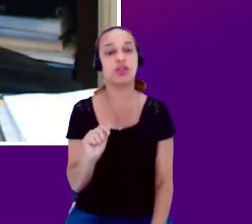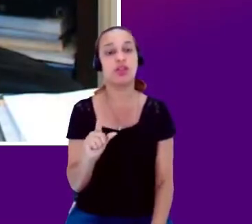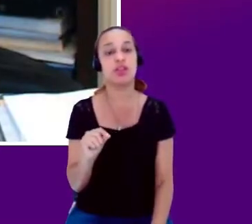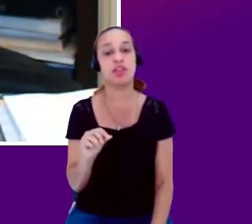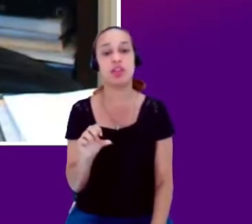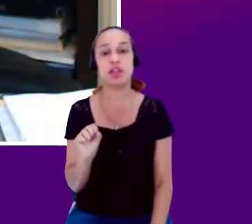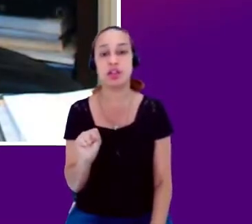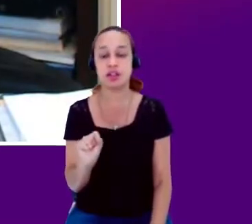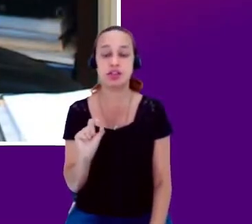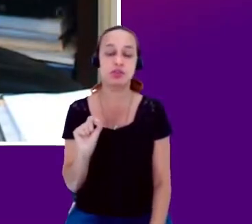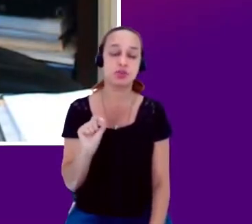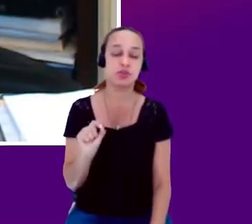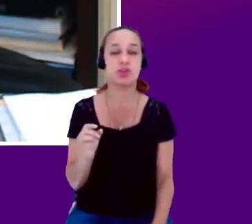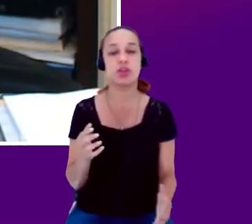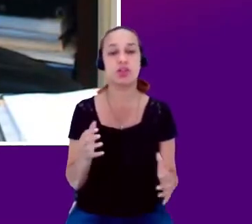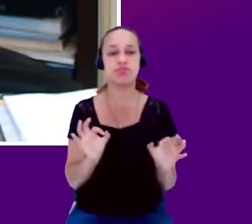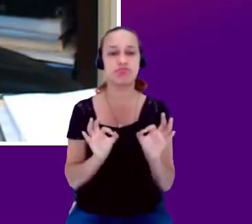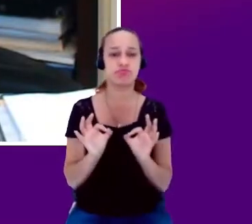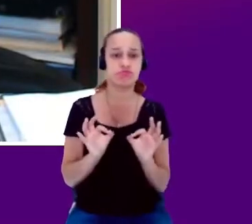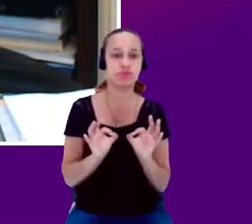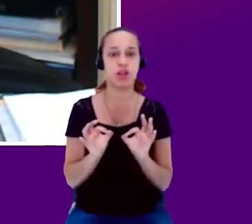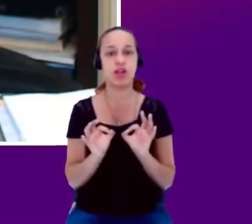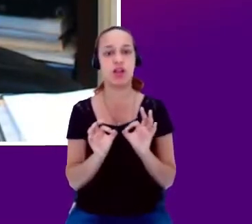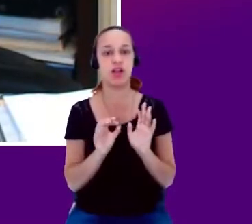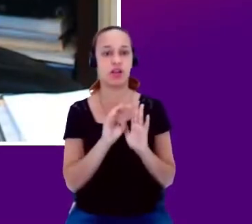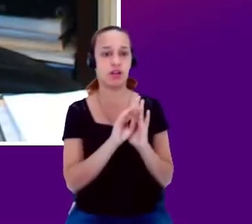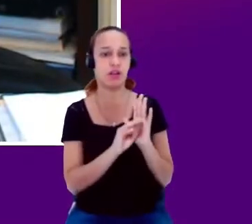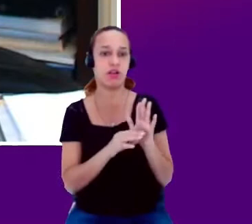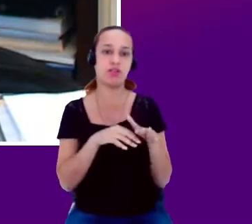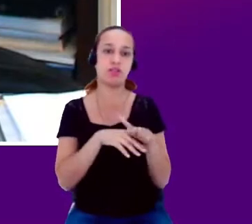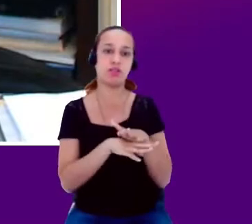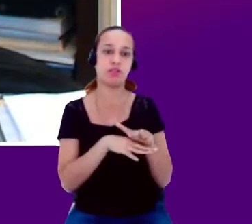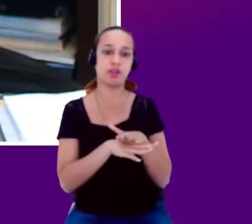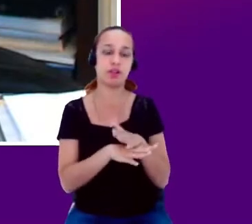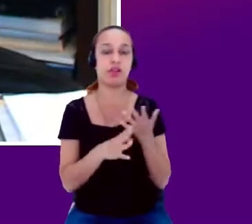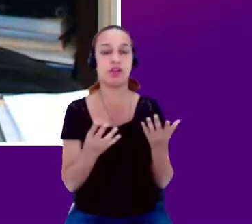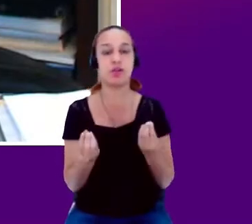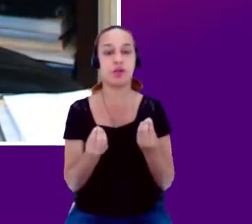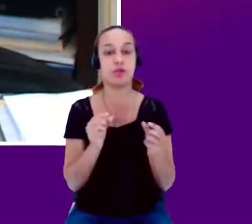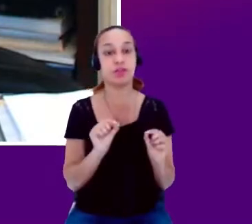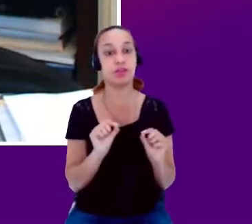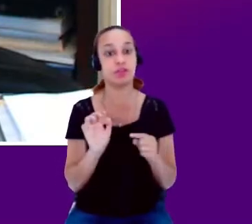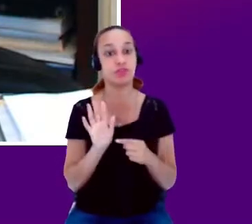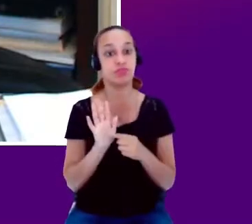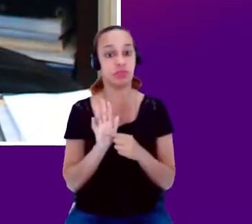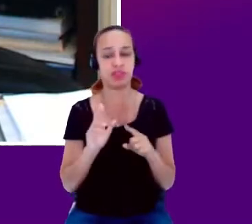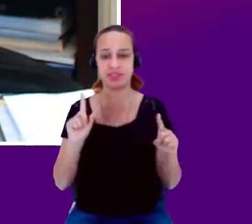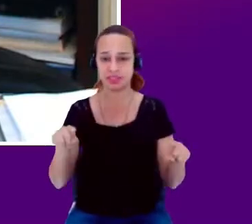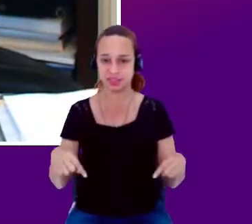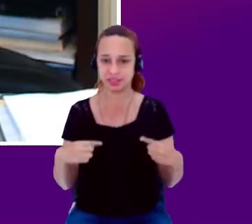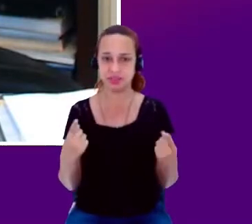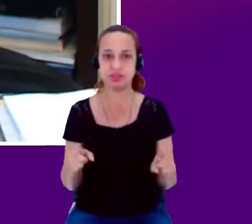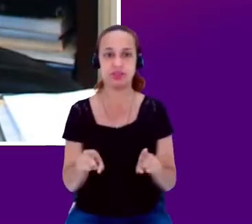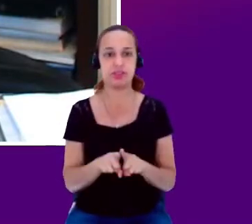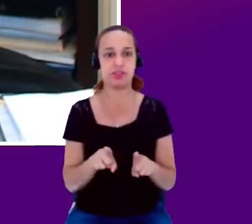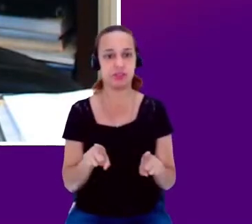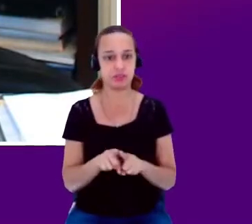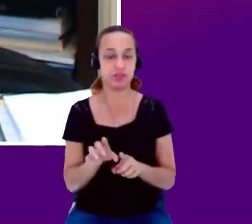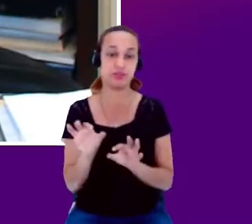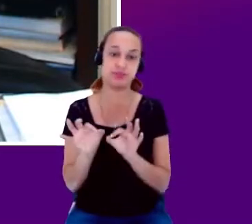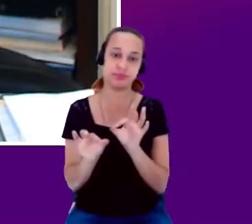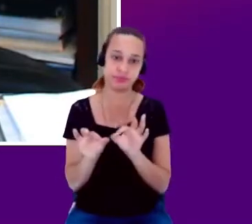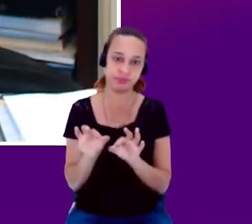são tratados, quais são as hipóteses de tratamento. Isso traz desafios também para o Poder Judiciário. Não há